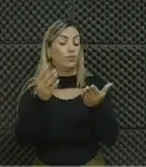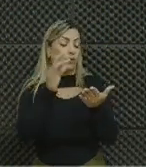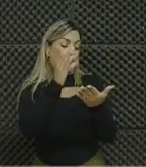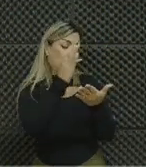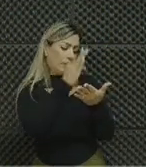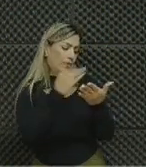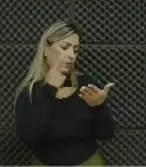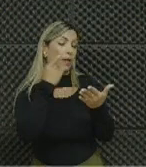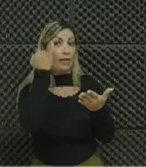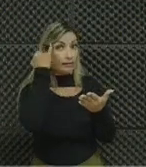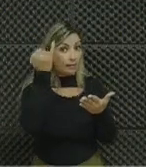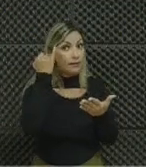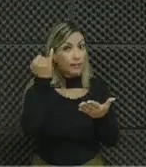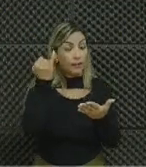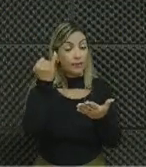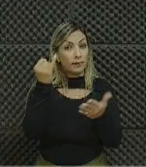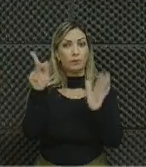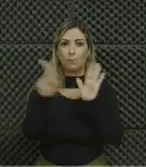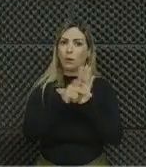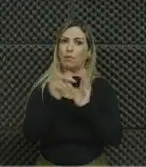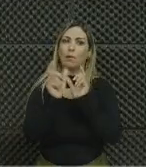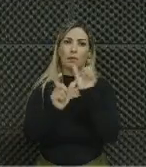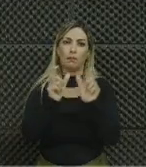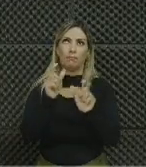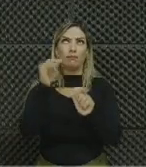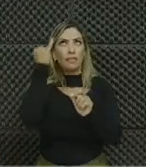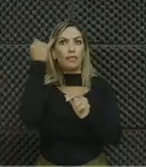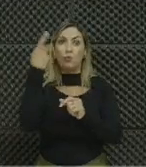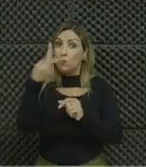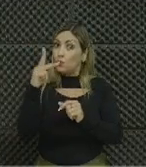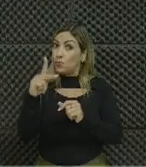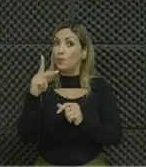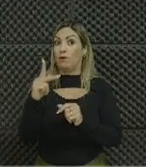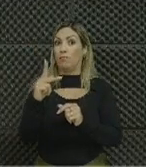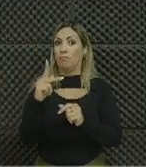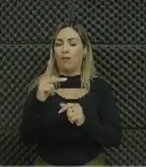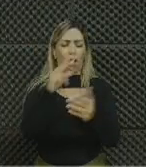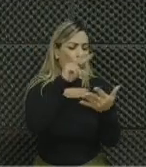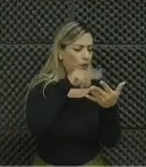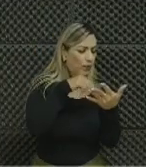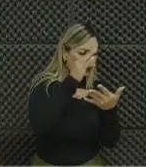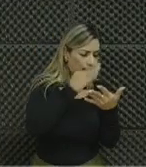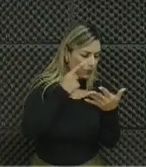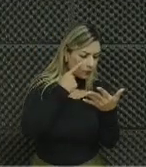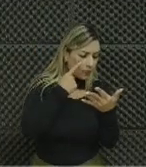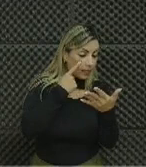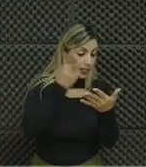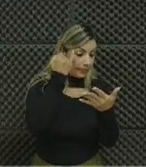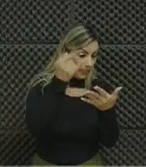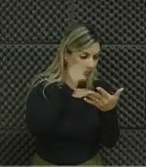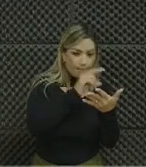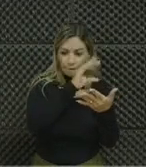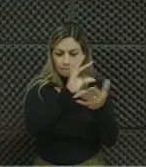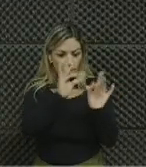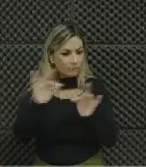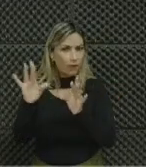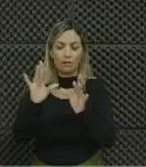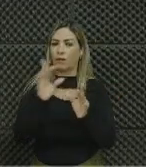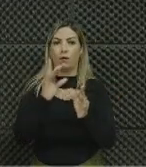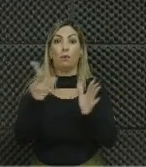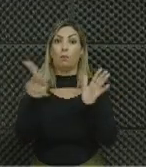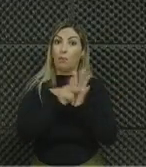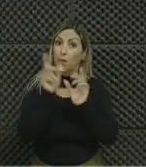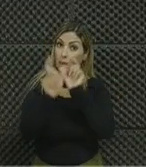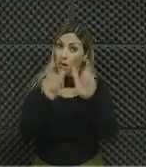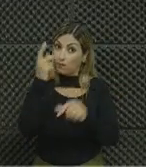usa as ideias, você usa com as próprias palavras, tá certo? Li o texto motivador, nossa, eu quero usar essa ideia. Use com as